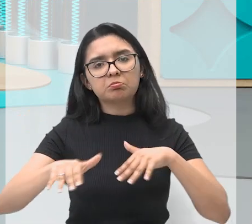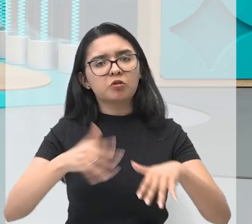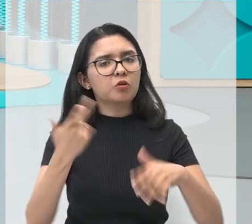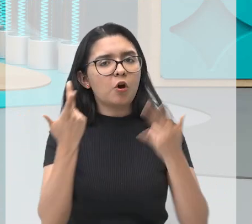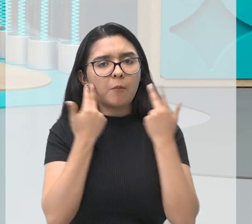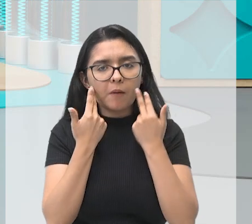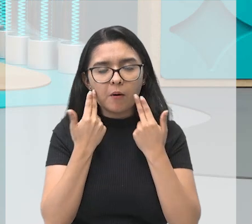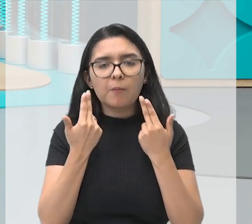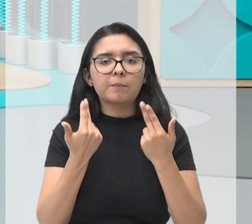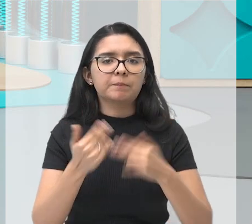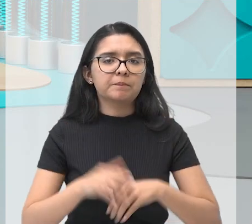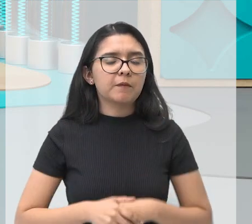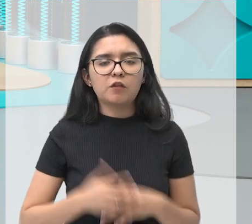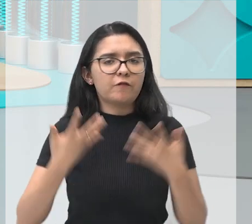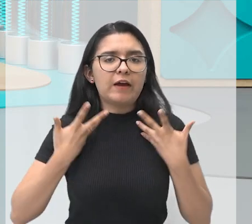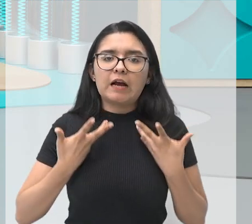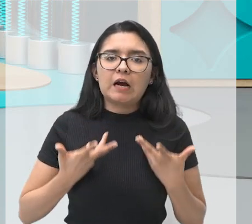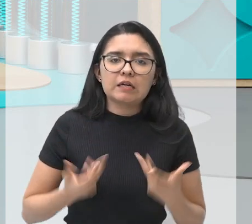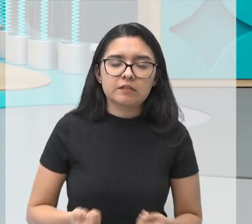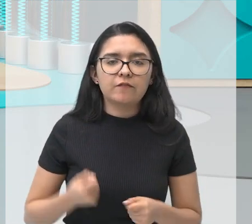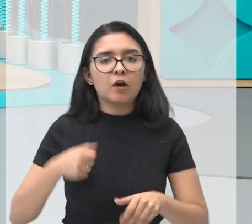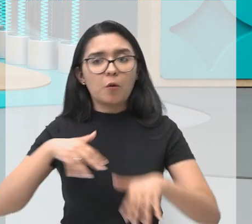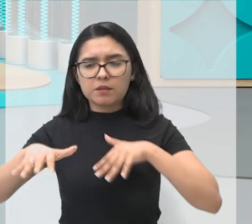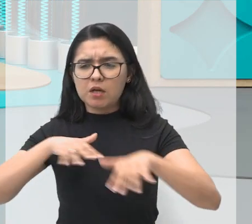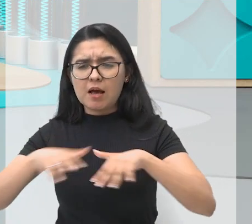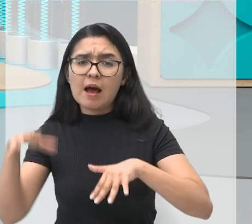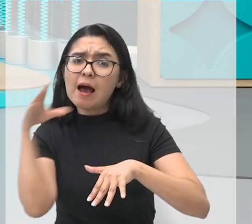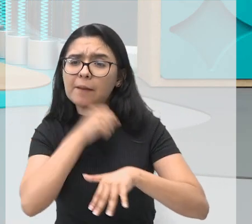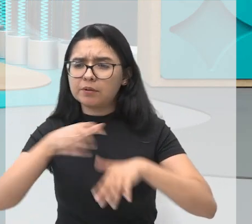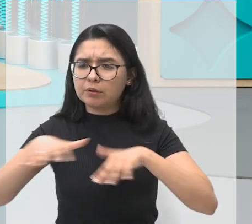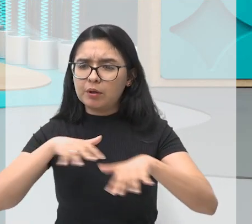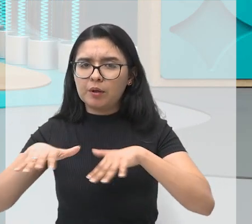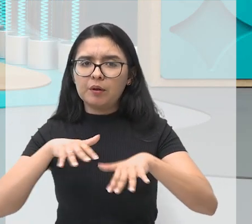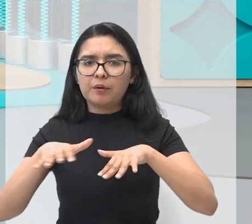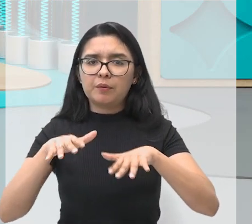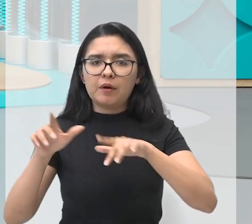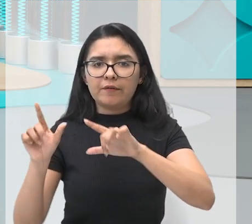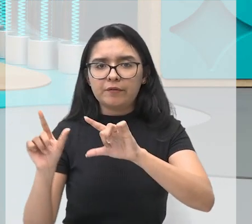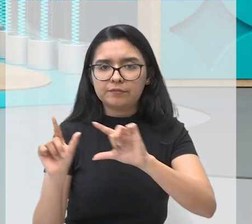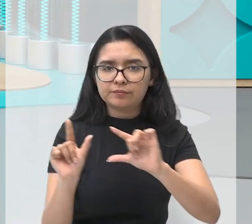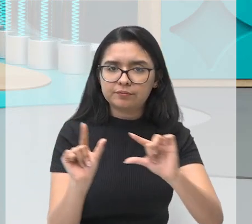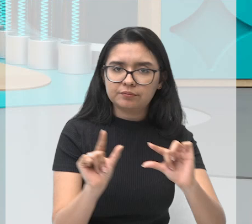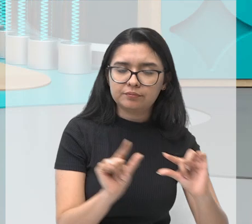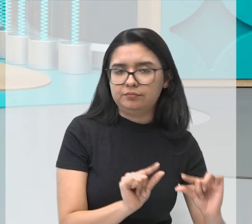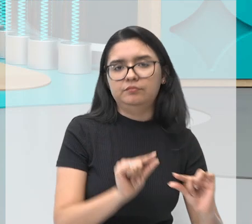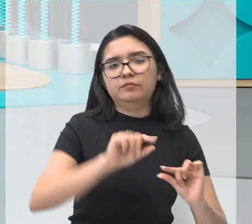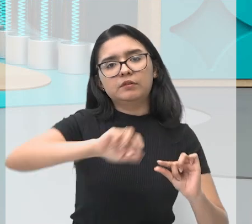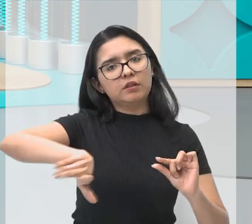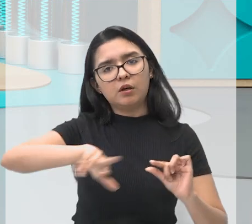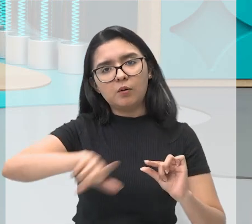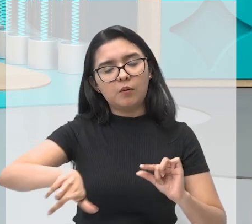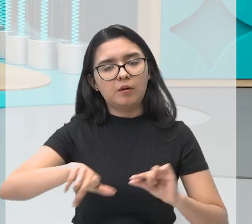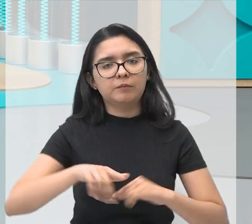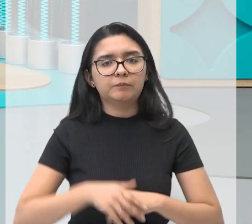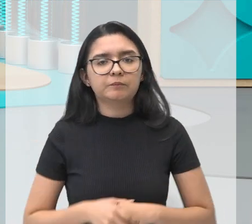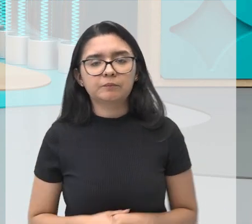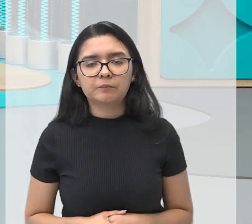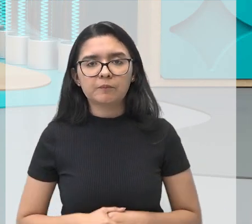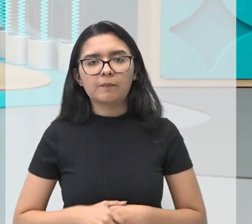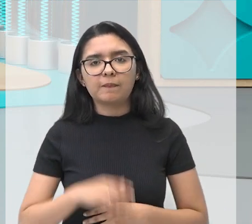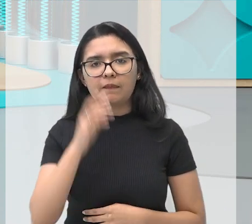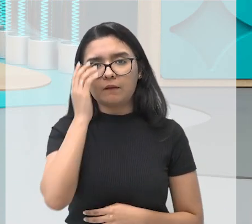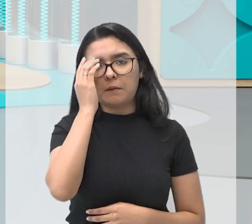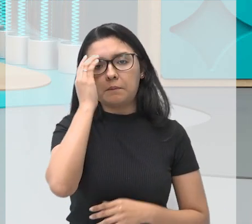você começou. Não vai começar num ritmo acelerado e muito breve já vai cair ali o ritmo e tudo